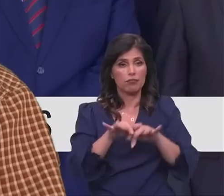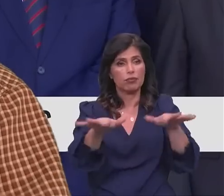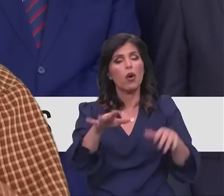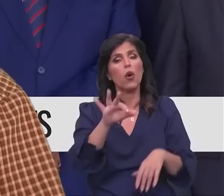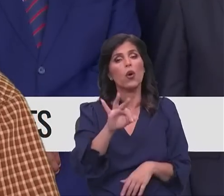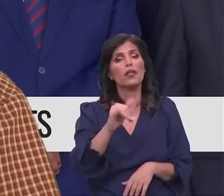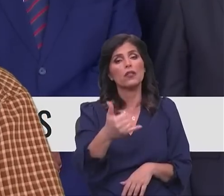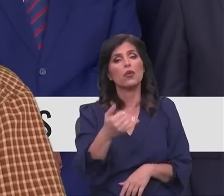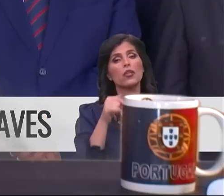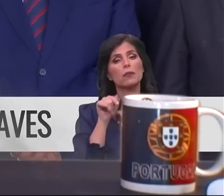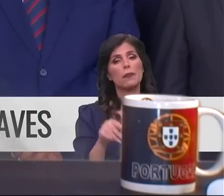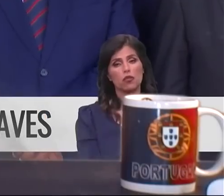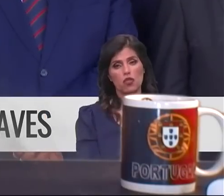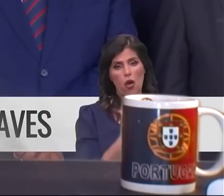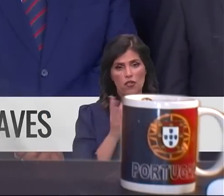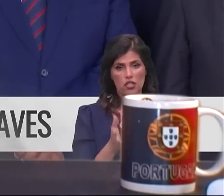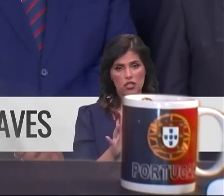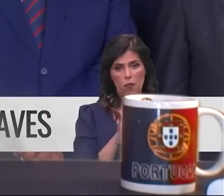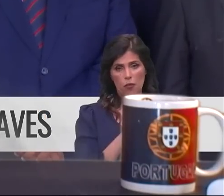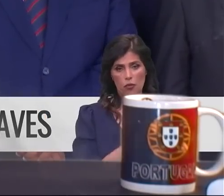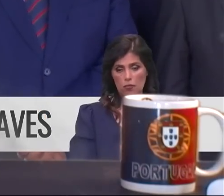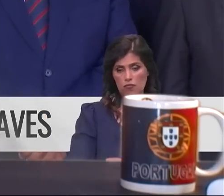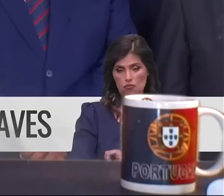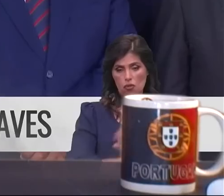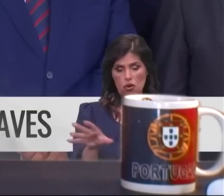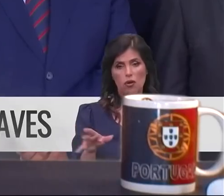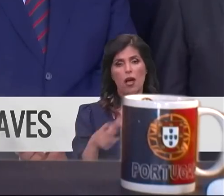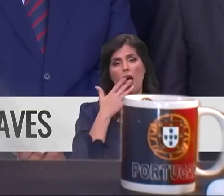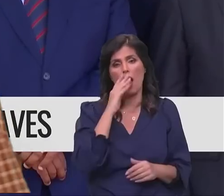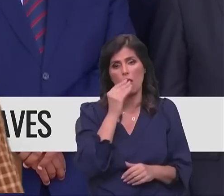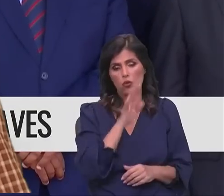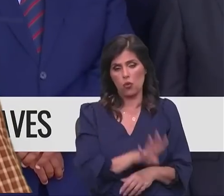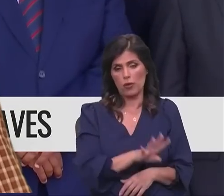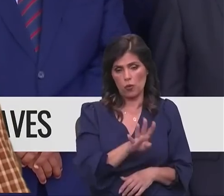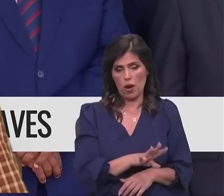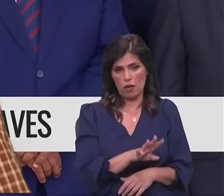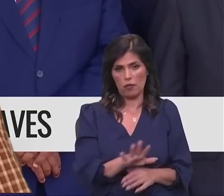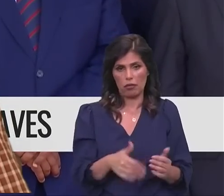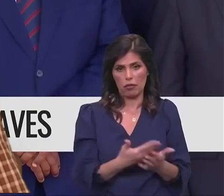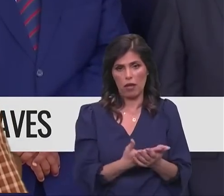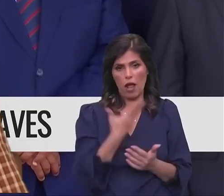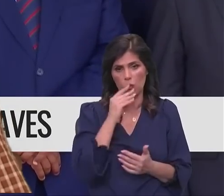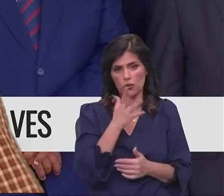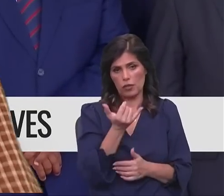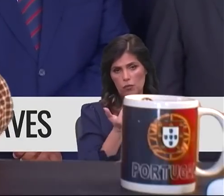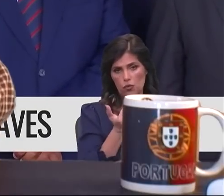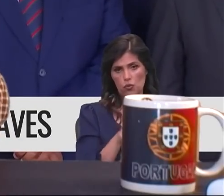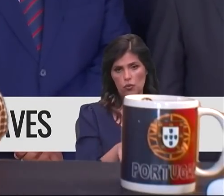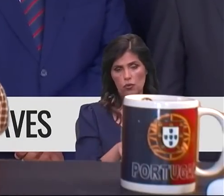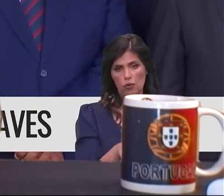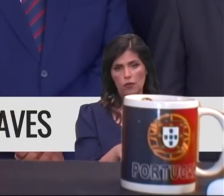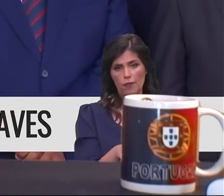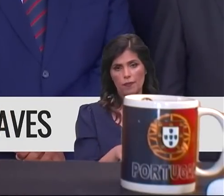às vezes ele faz disso finca a pé é descongelar um segundo que seja a nossa carreira não sei porque é que os professores continuam a bater nesta tecla